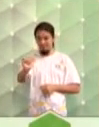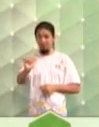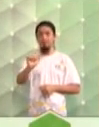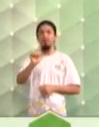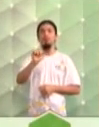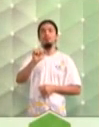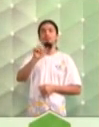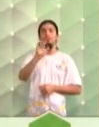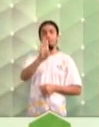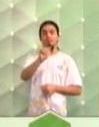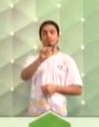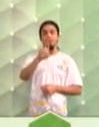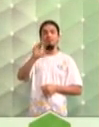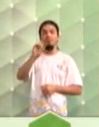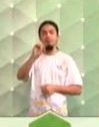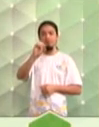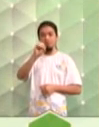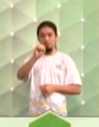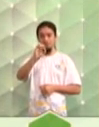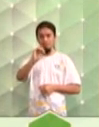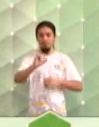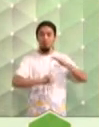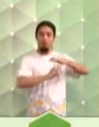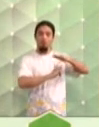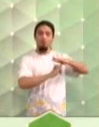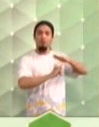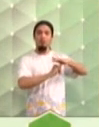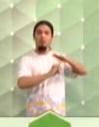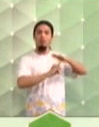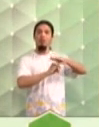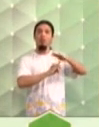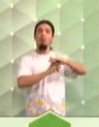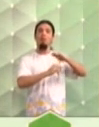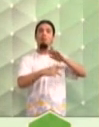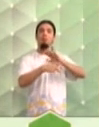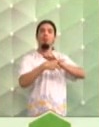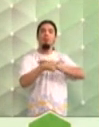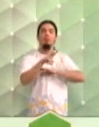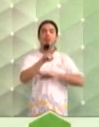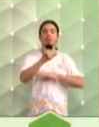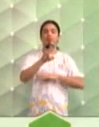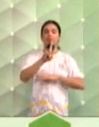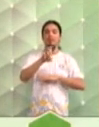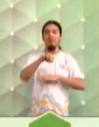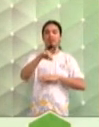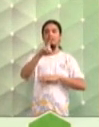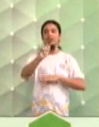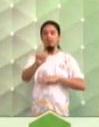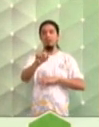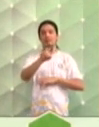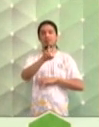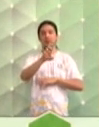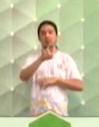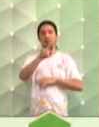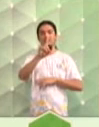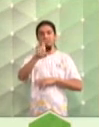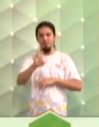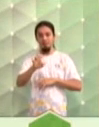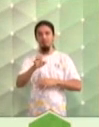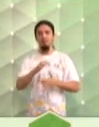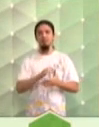Cláudia Barroso Belém. A instituição é Lar Batista Janel Doyle, que fica lá no Vivenda Verde, Vivenda do Pontal, se eu não me engano.